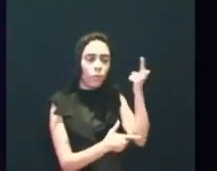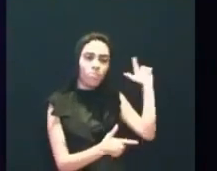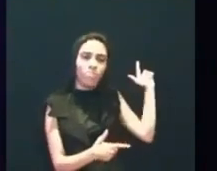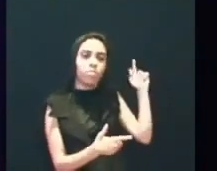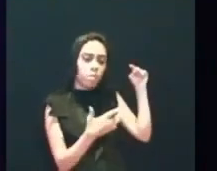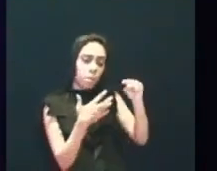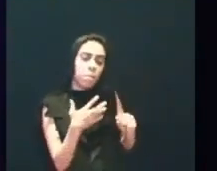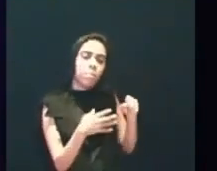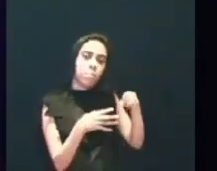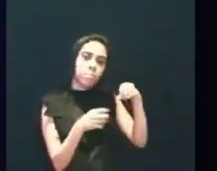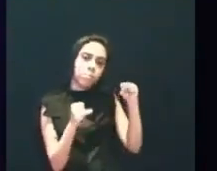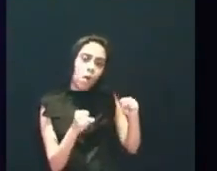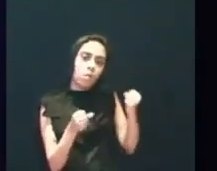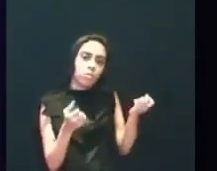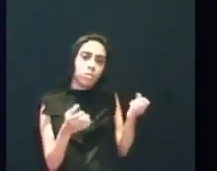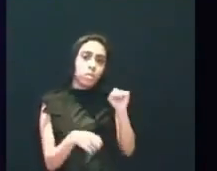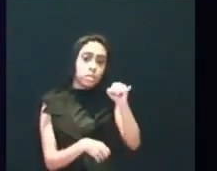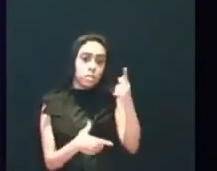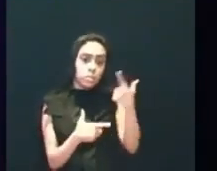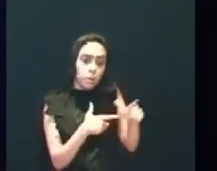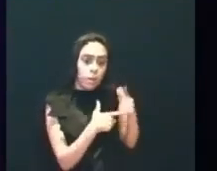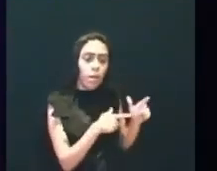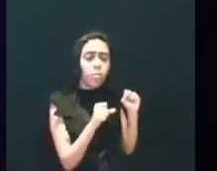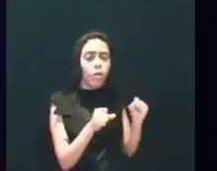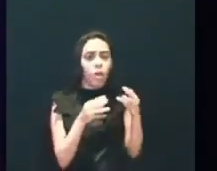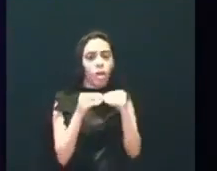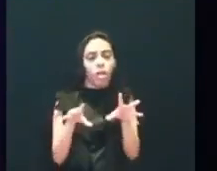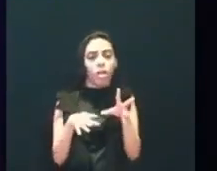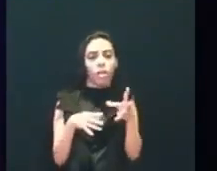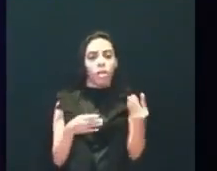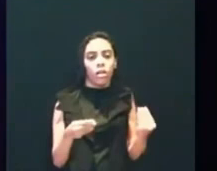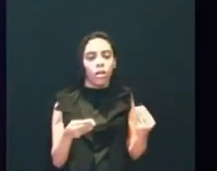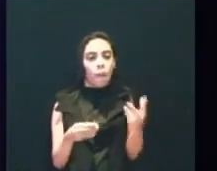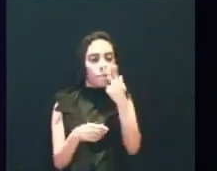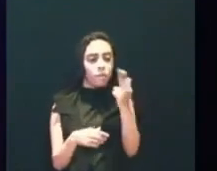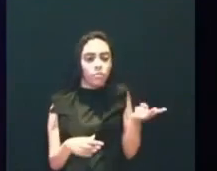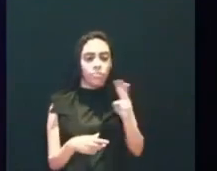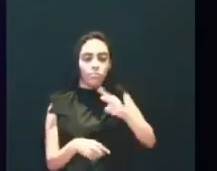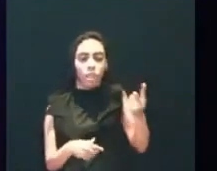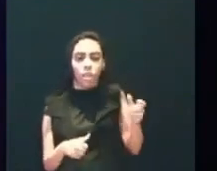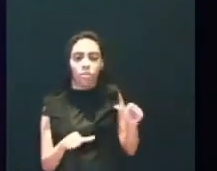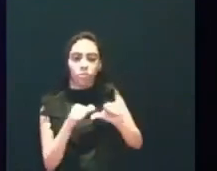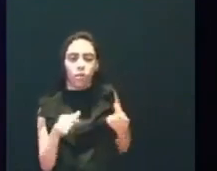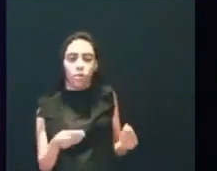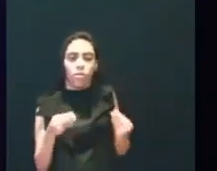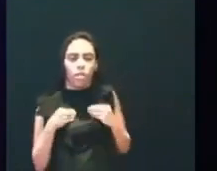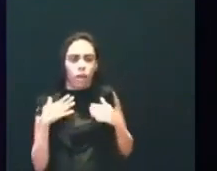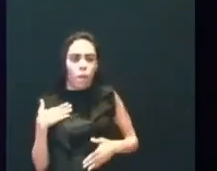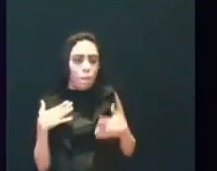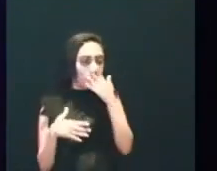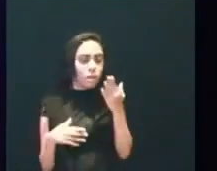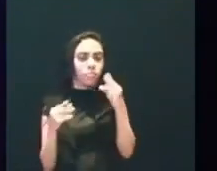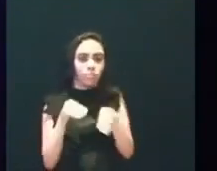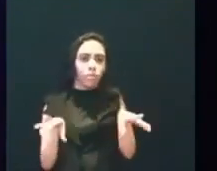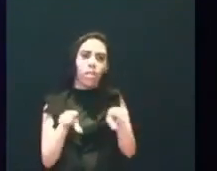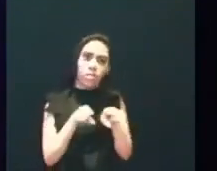aí, ter outros problemas de saúde significa poder também trazer esses problemas de saúde para o receptor, para o